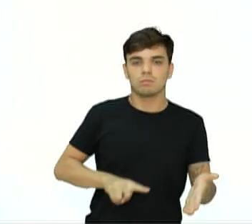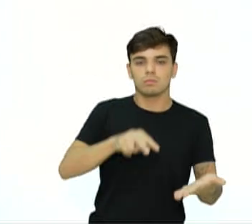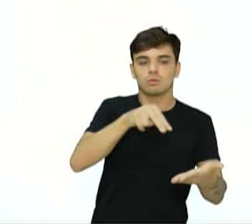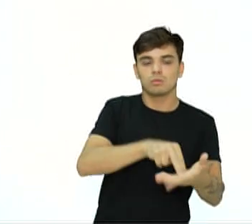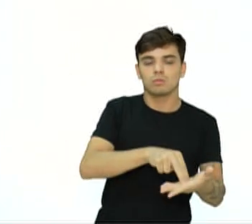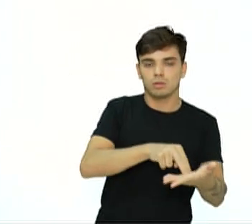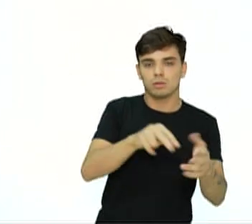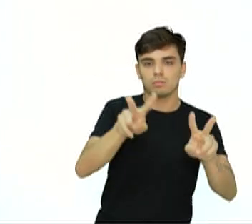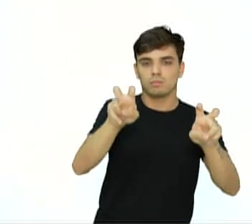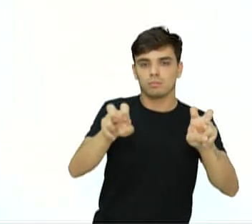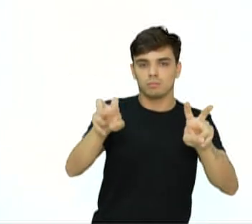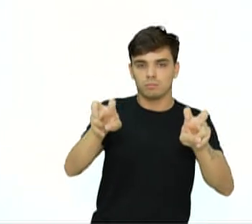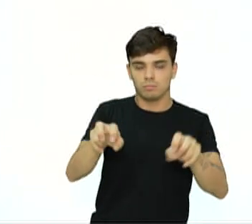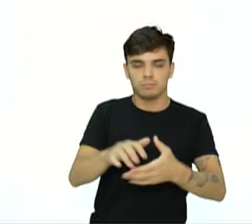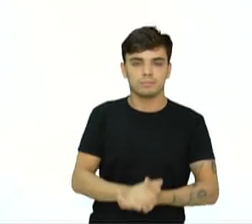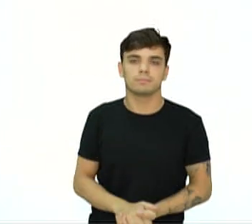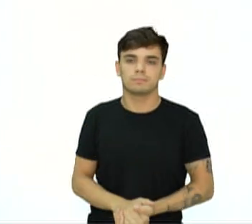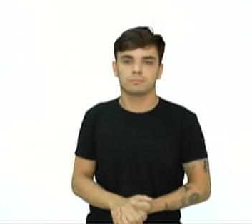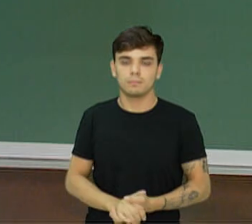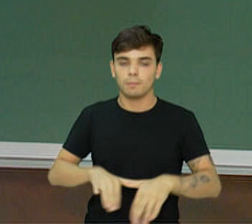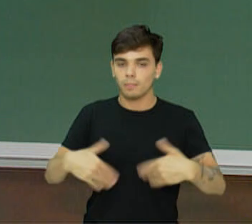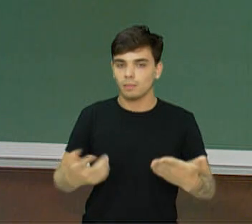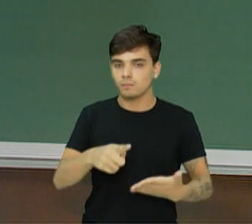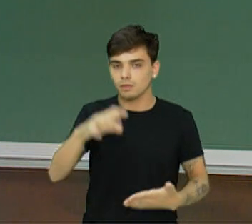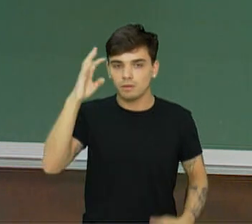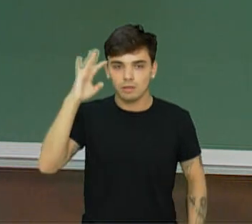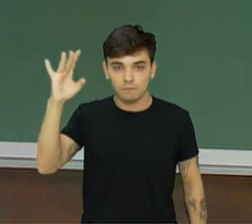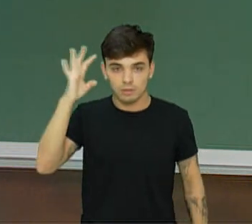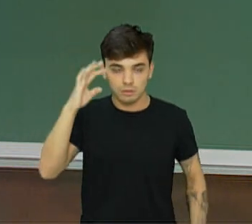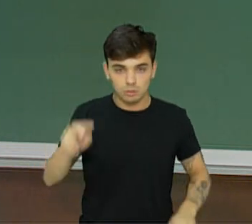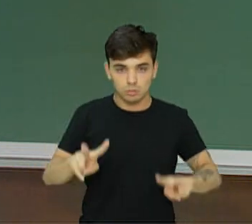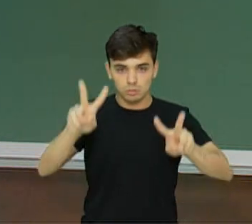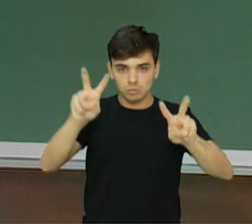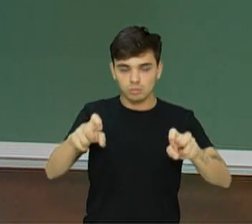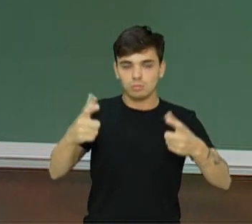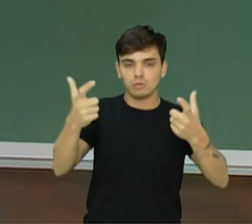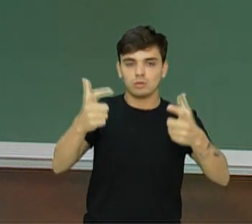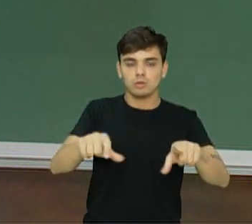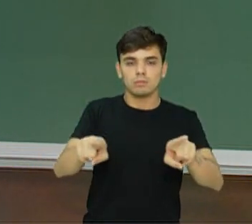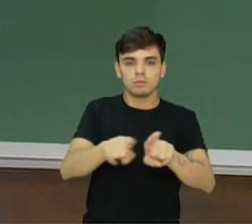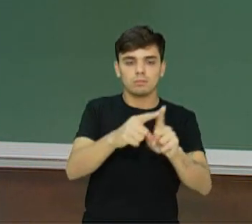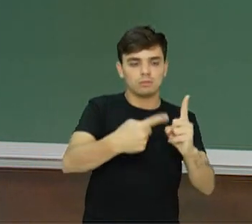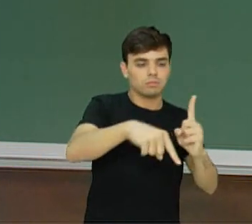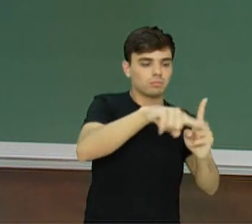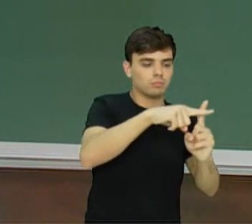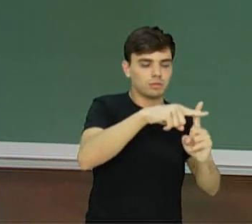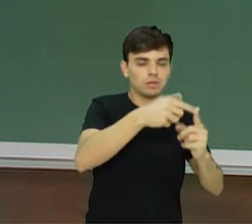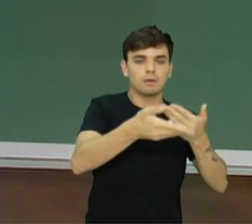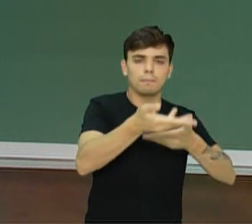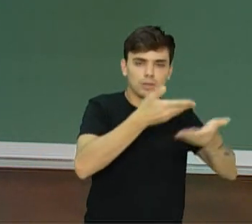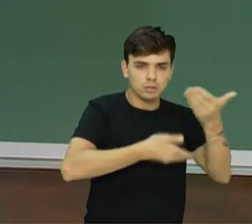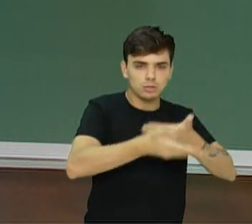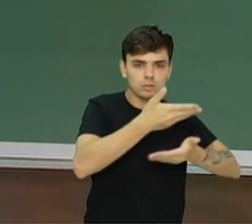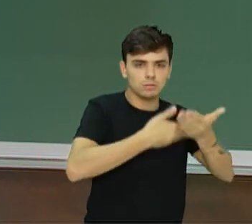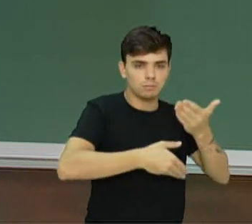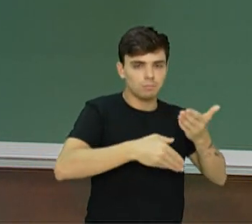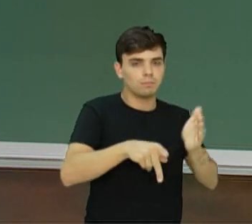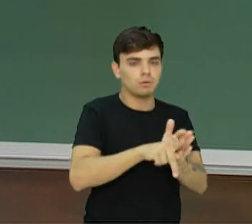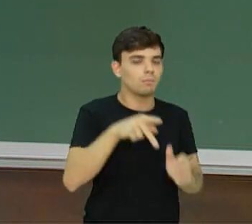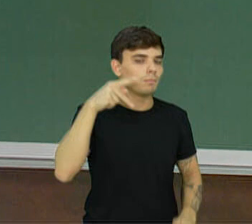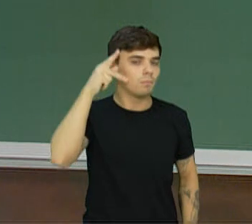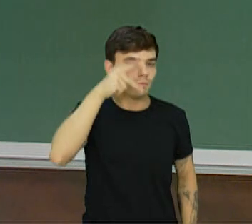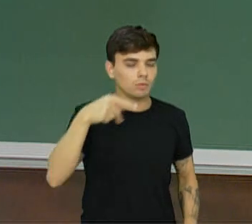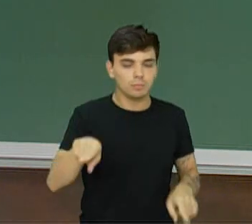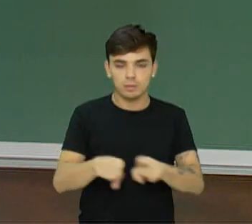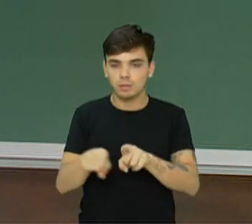sobre este tema. Então você vai refletir sobre pontos positivos em participar da política e o que